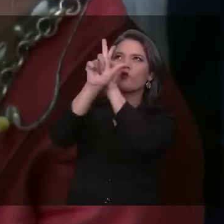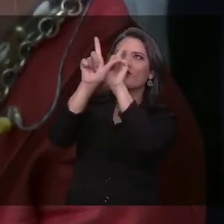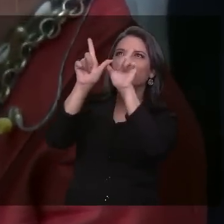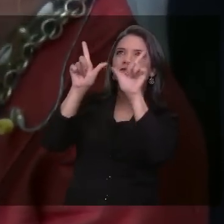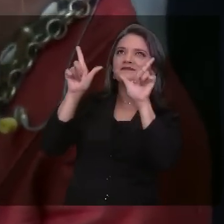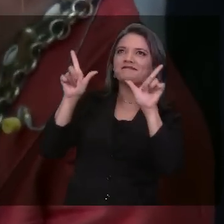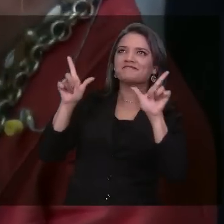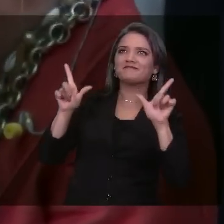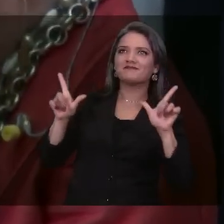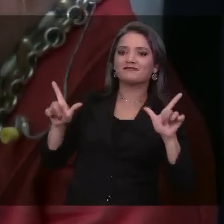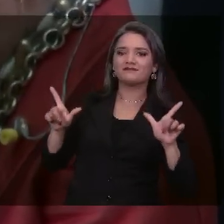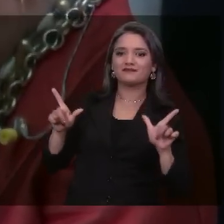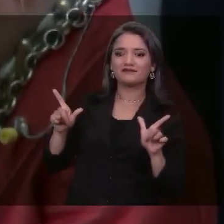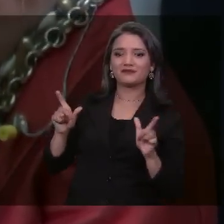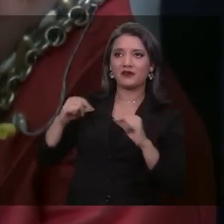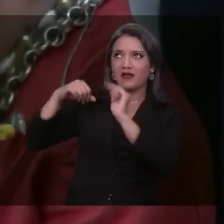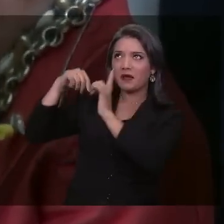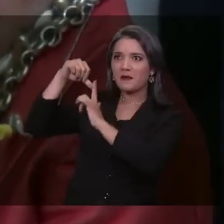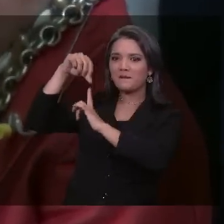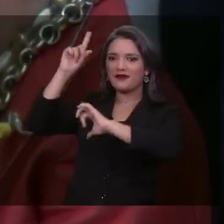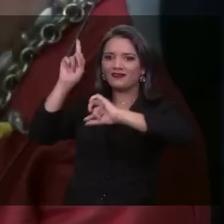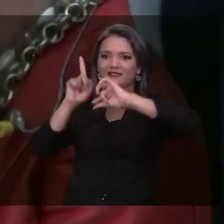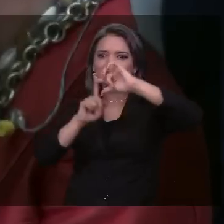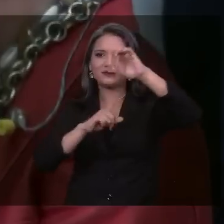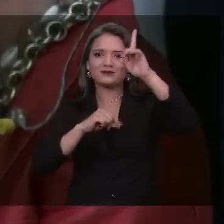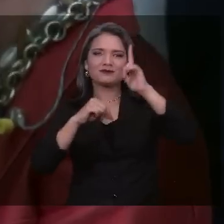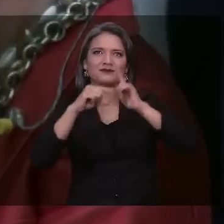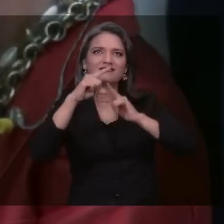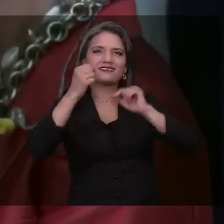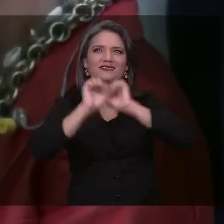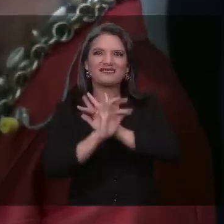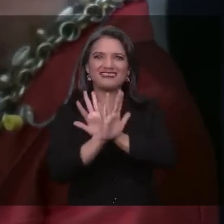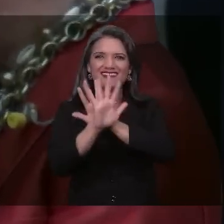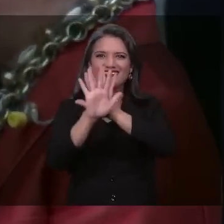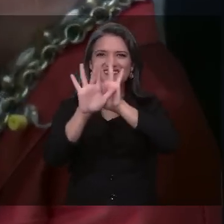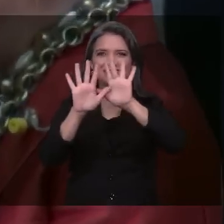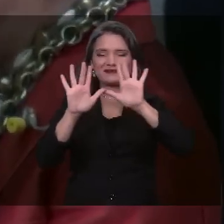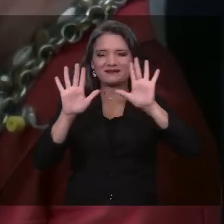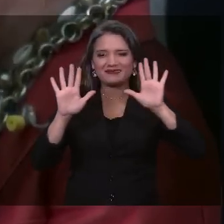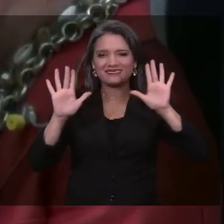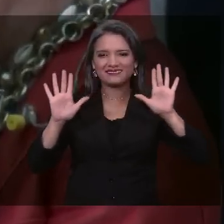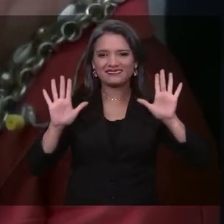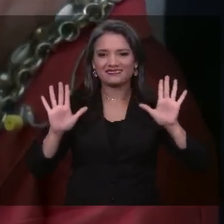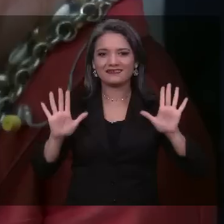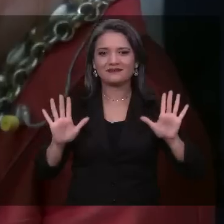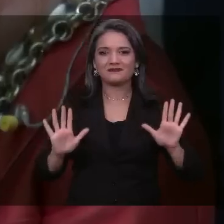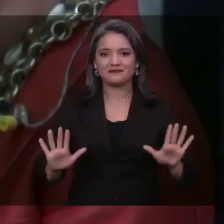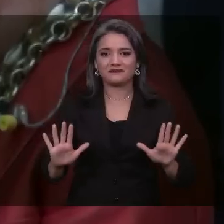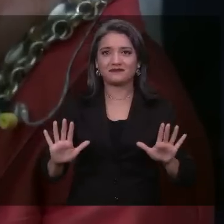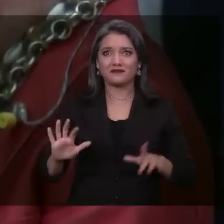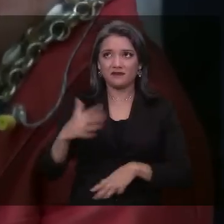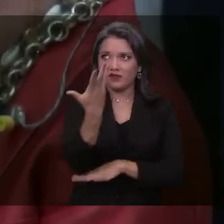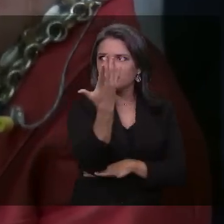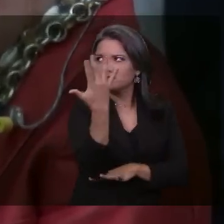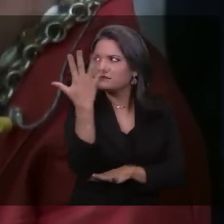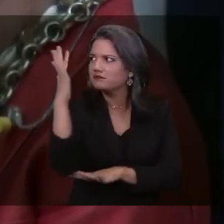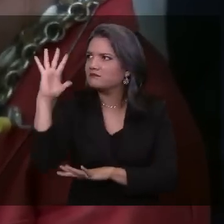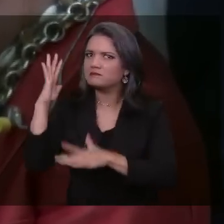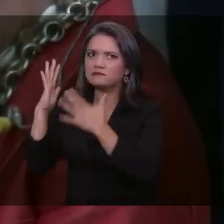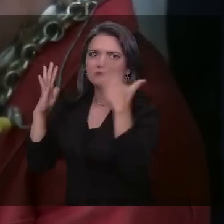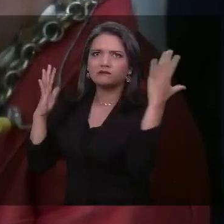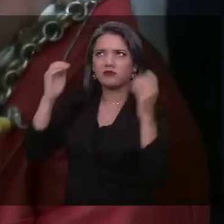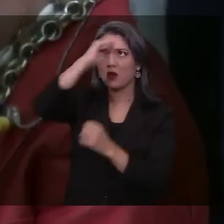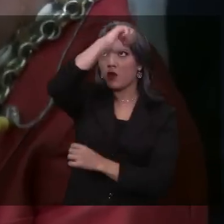e límpido, a imagem do cruzeiro resplandece,